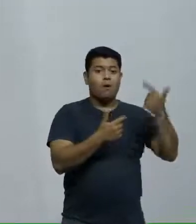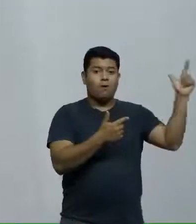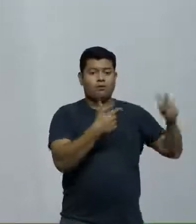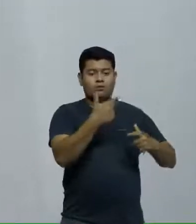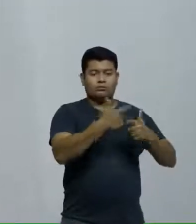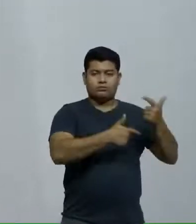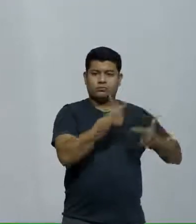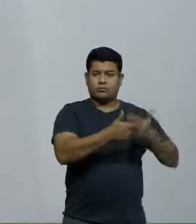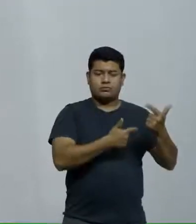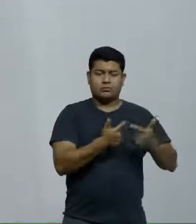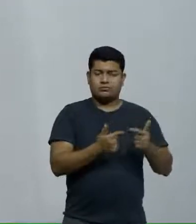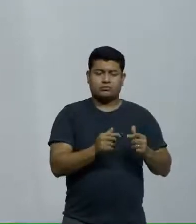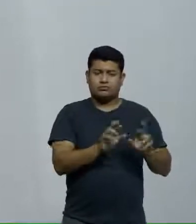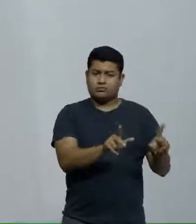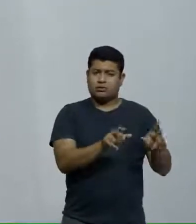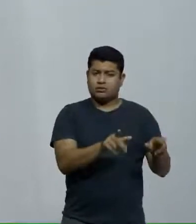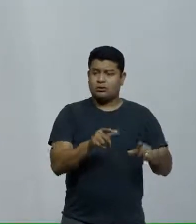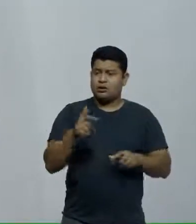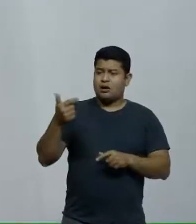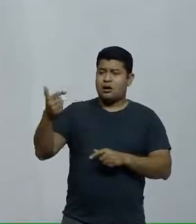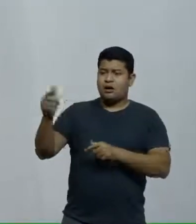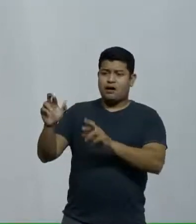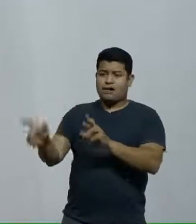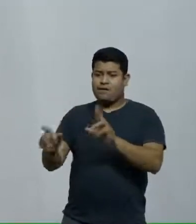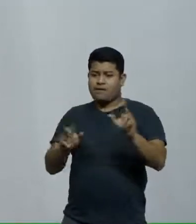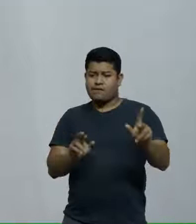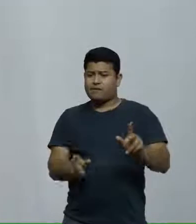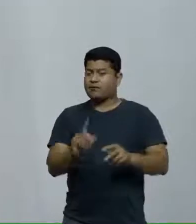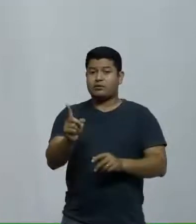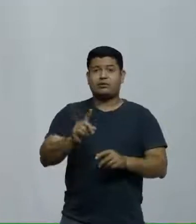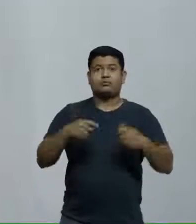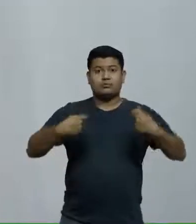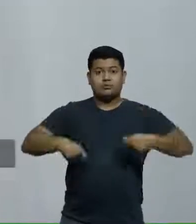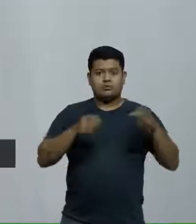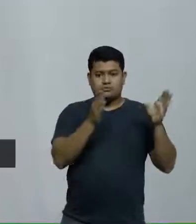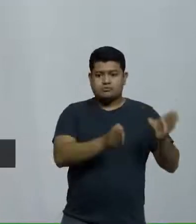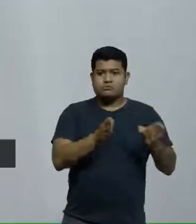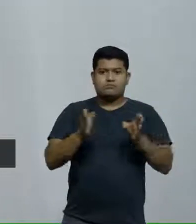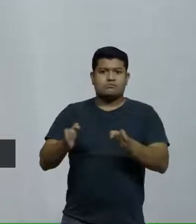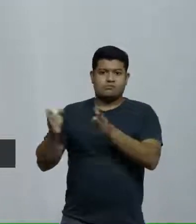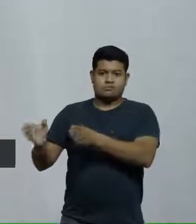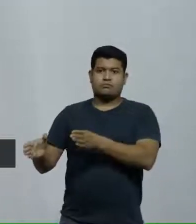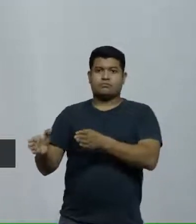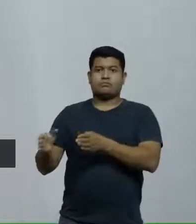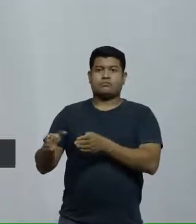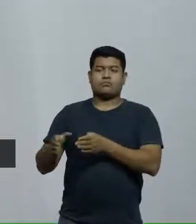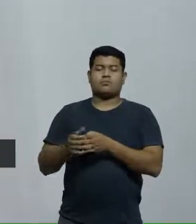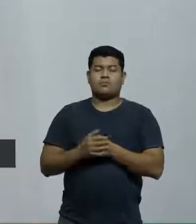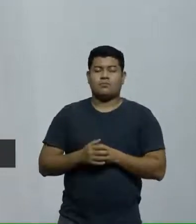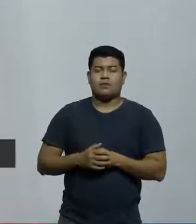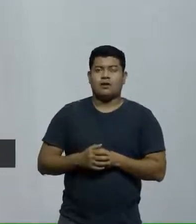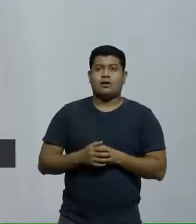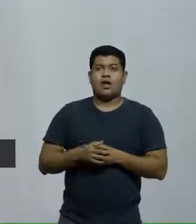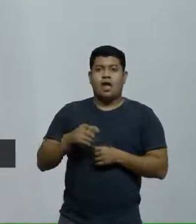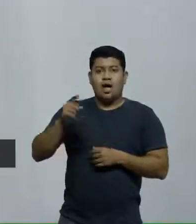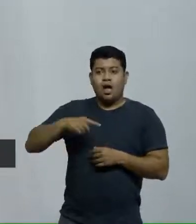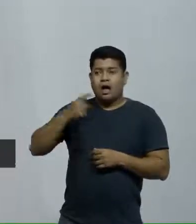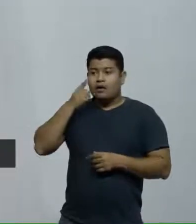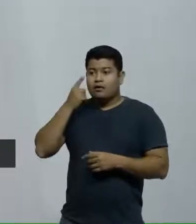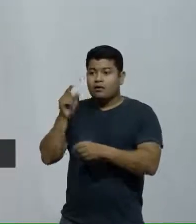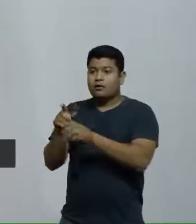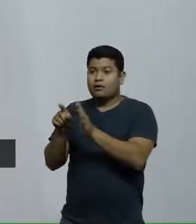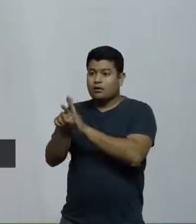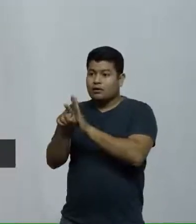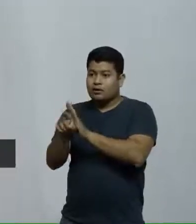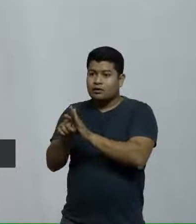também, nós fiscalizamos essas permissionárias, que a gente chama, E é verificado um